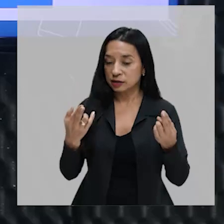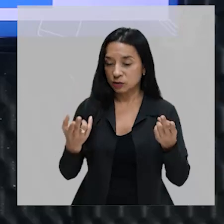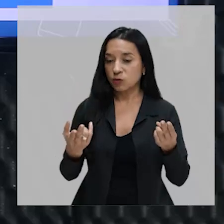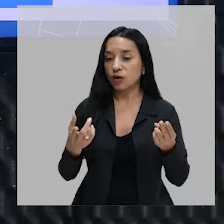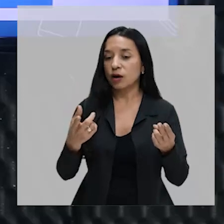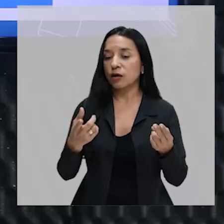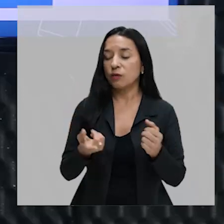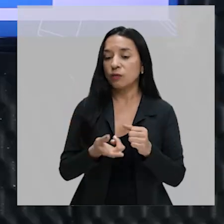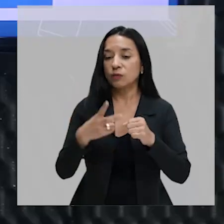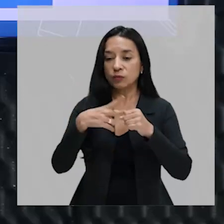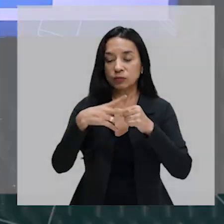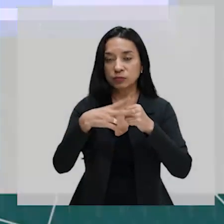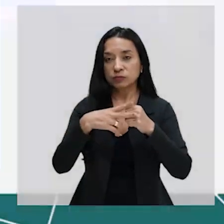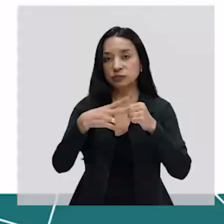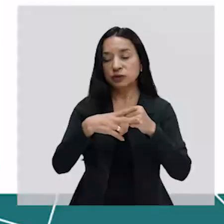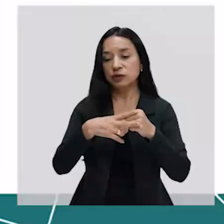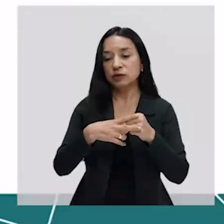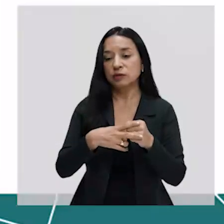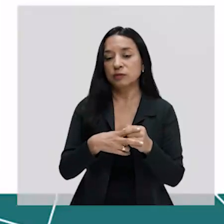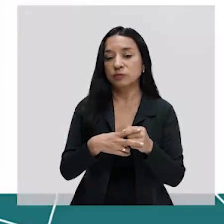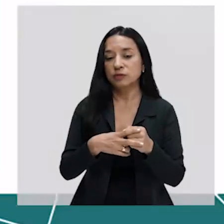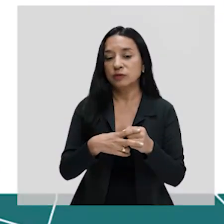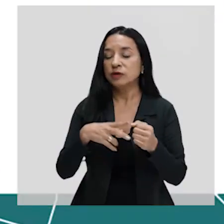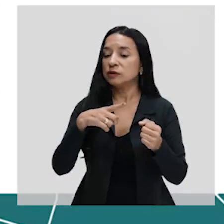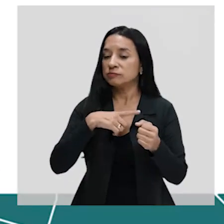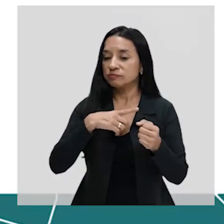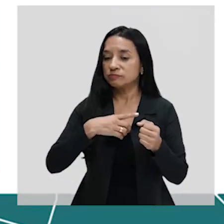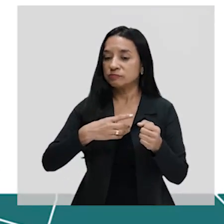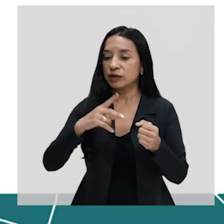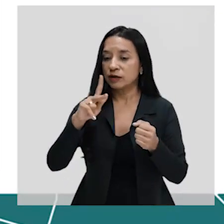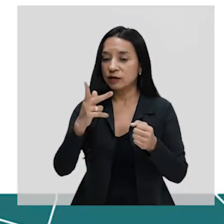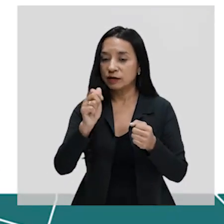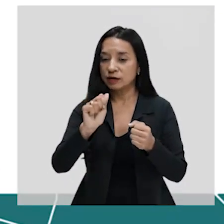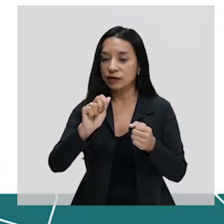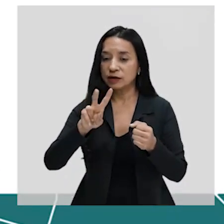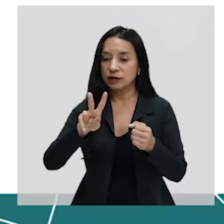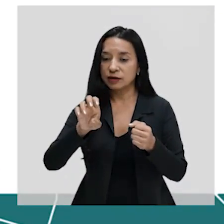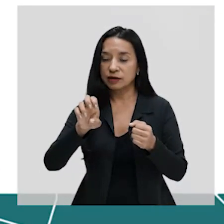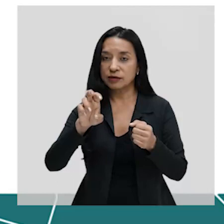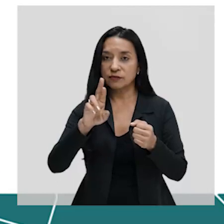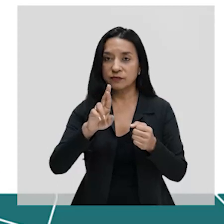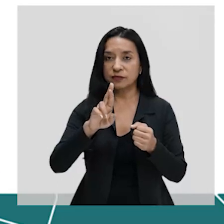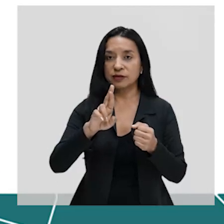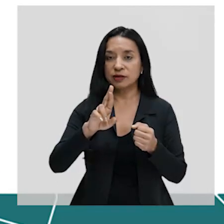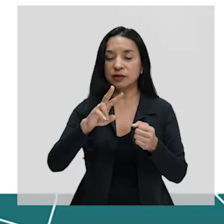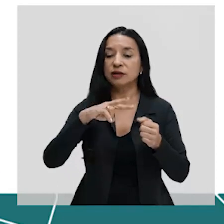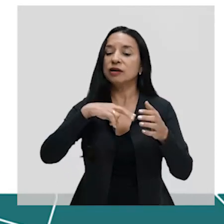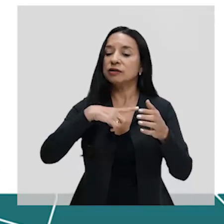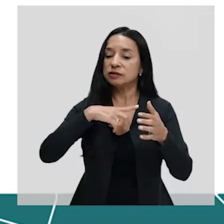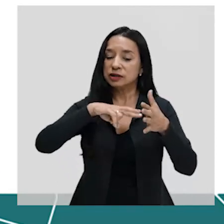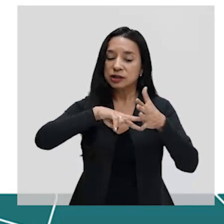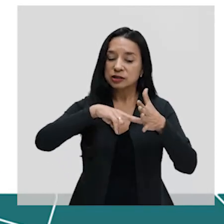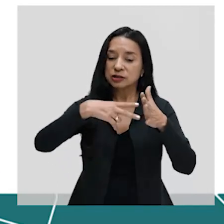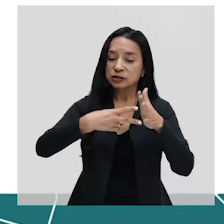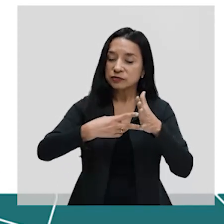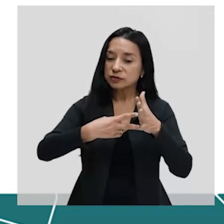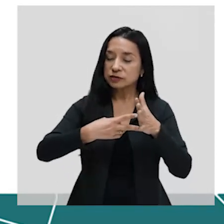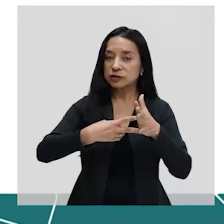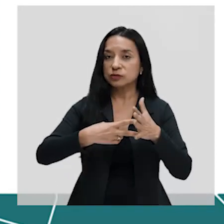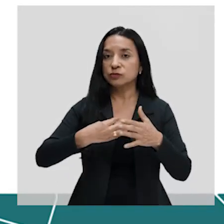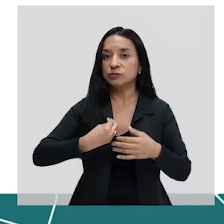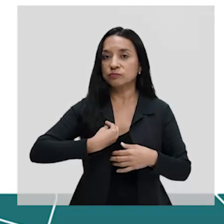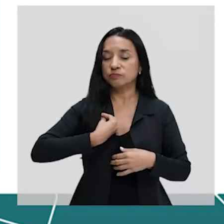ele tiver sentido de existir. Se você tirar o verbo haver e colocar o verbo existir no lugar, o verbo existir